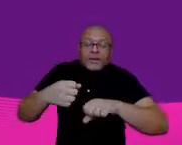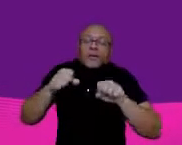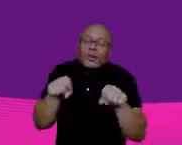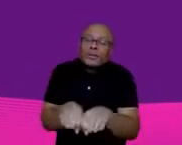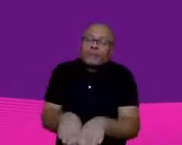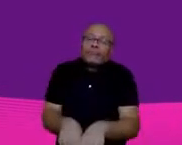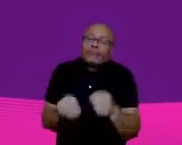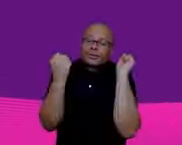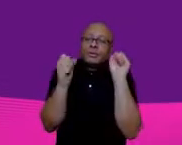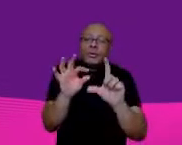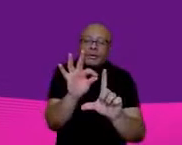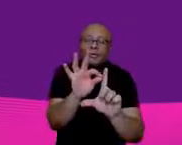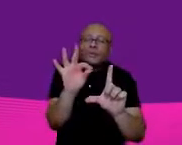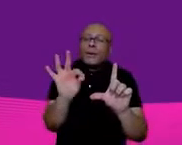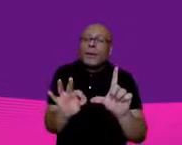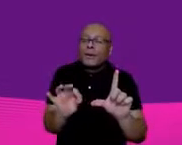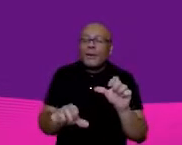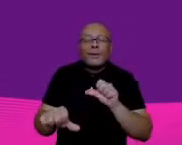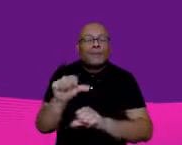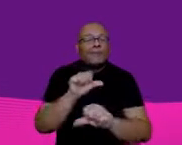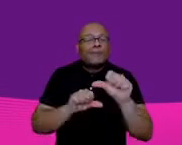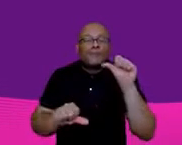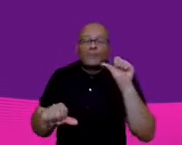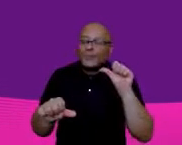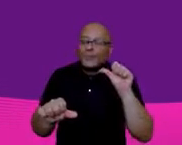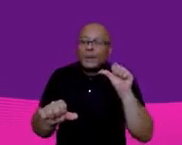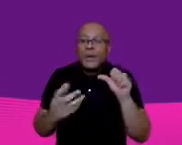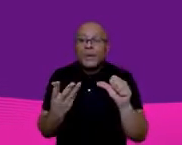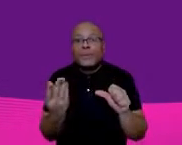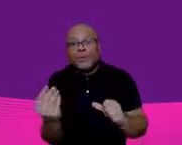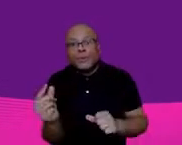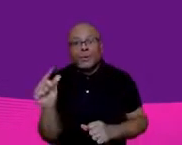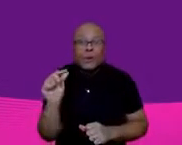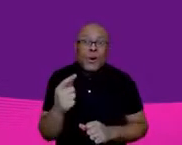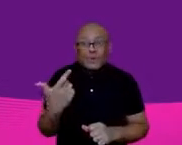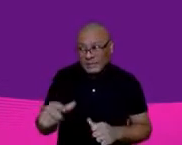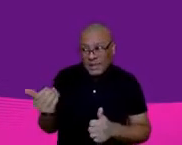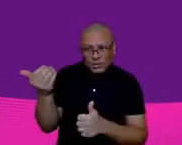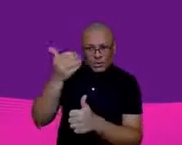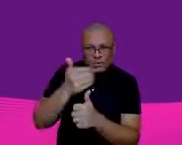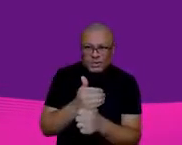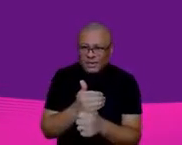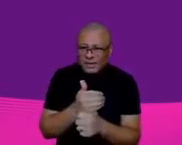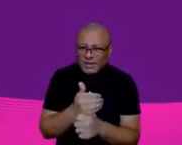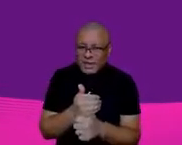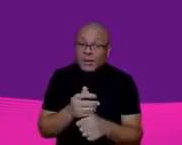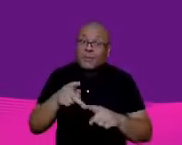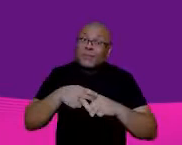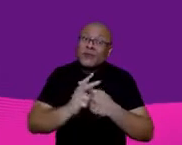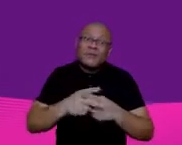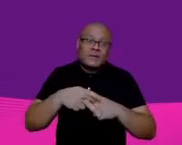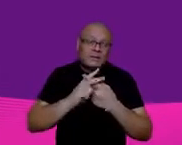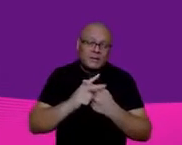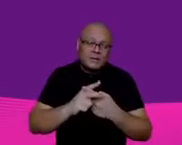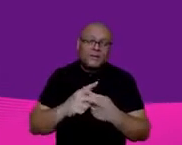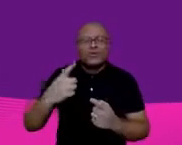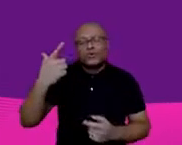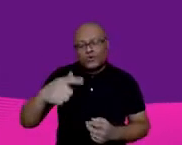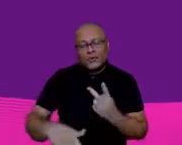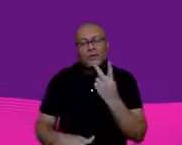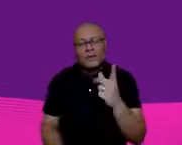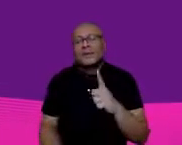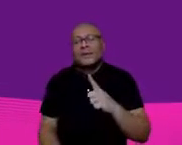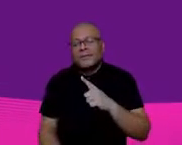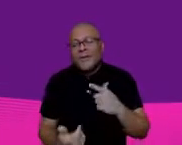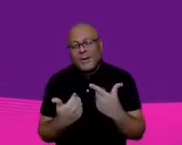você corrigir, mesmo agudamente, ou se precisar de uma outra cirurgia para corrigir. Então, novamente, a gente vê que a gente tem coisas a melhorar